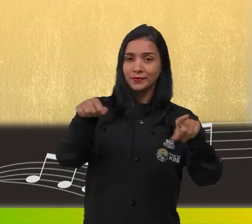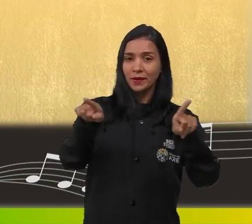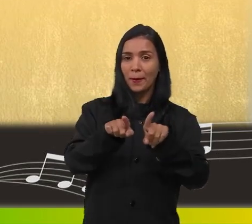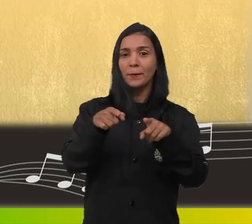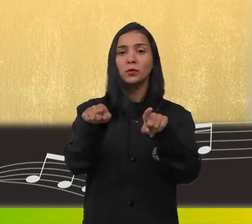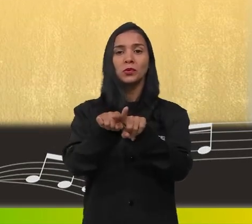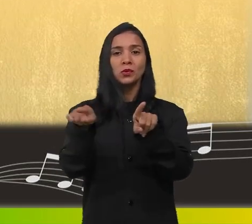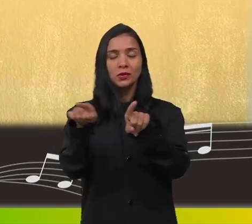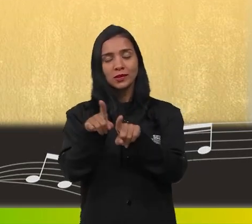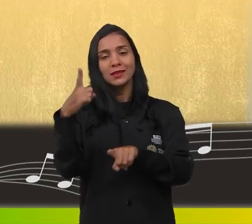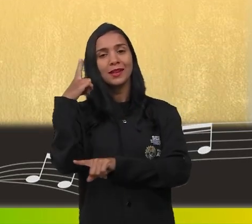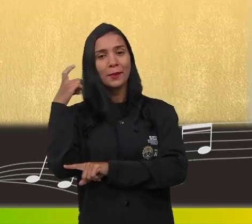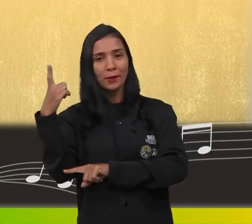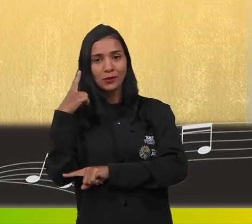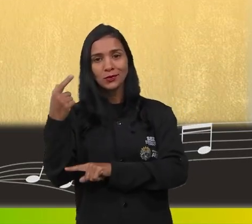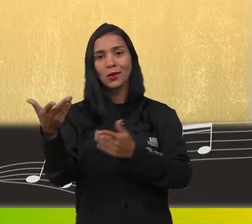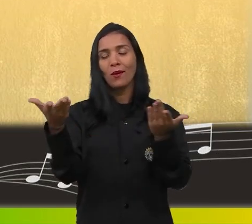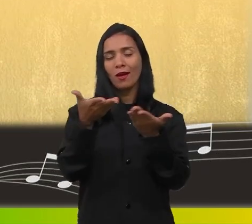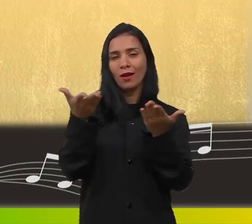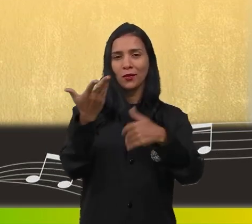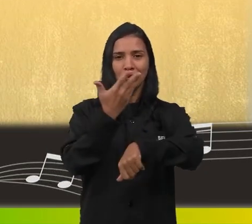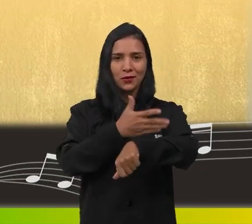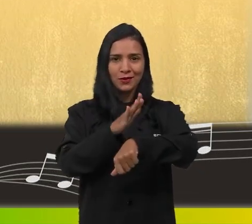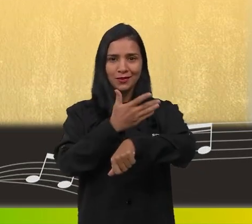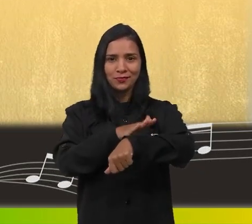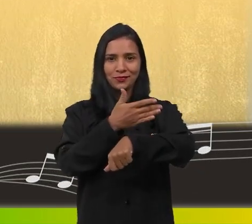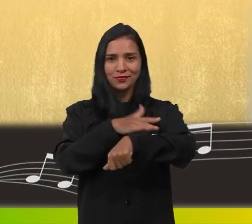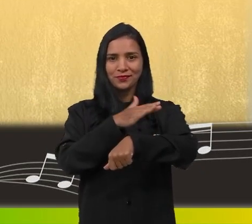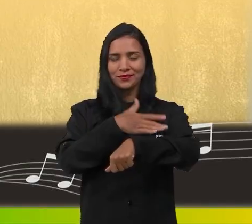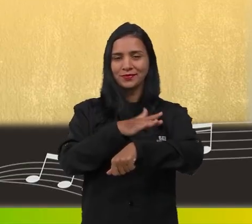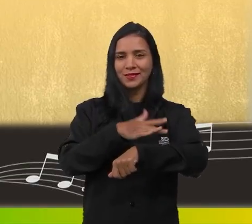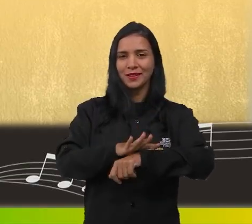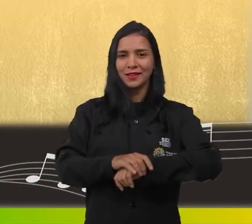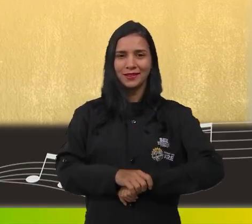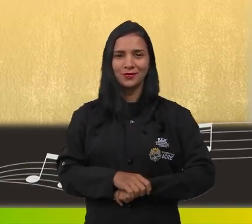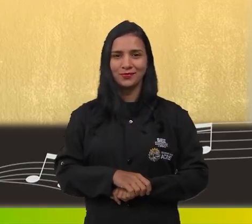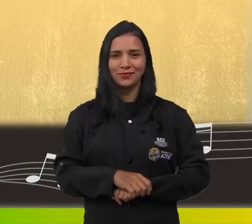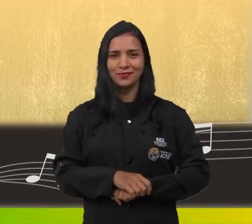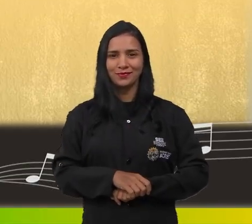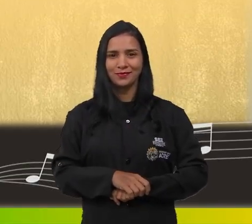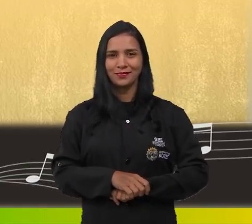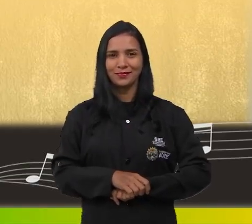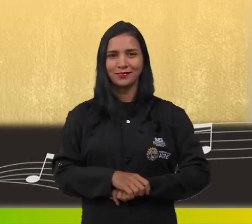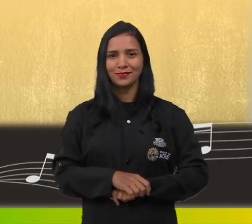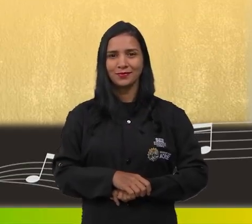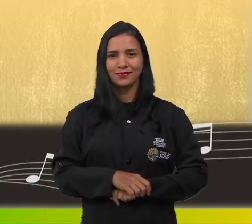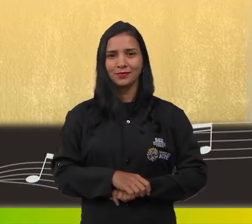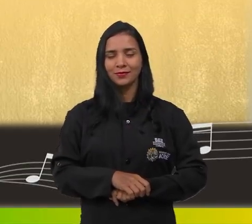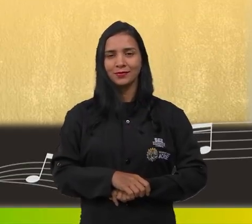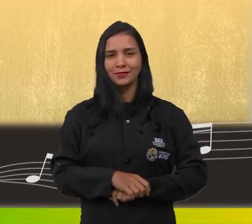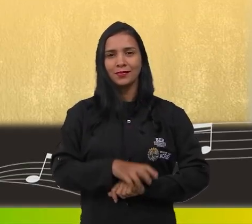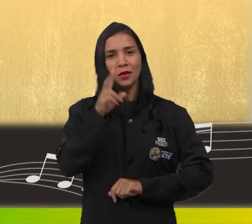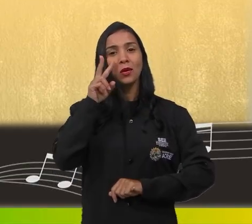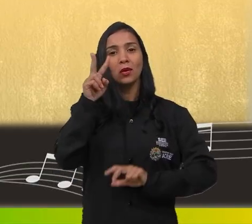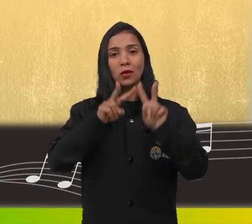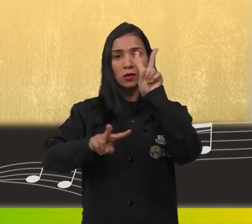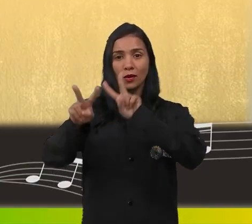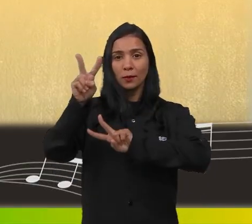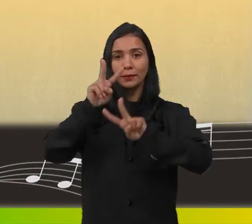formais da música, nós vamos para o nosso exercício. Então, vamos observar aqui, né, para a gente